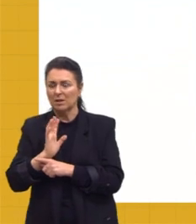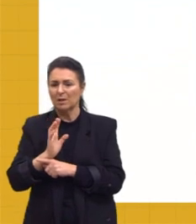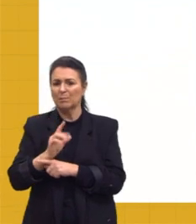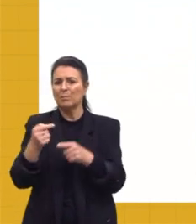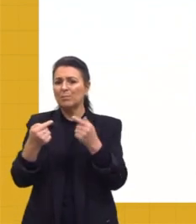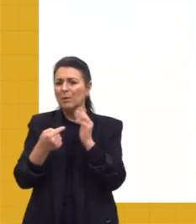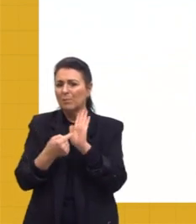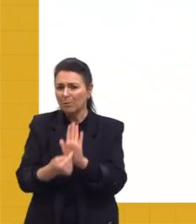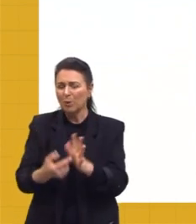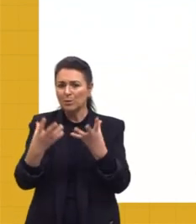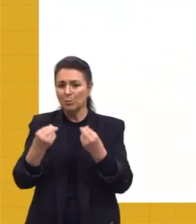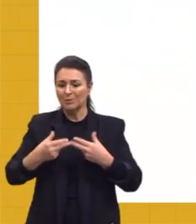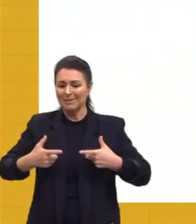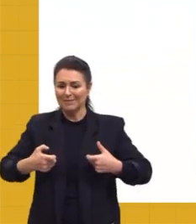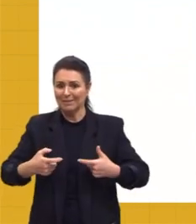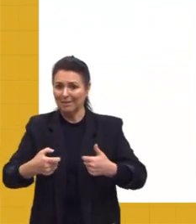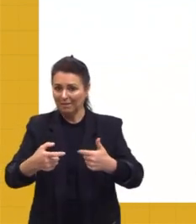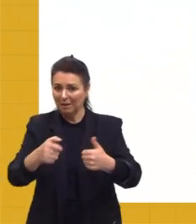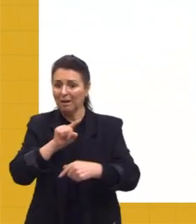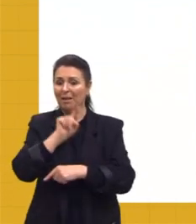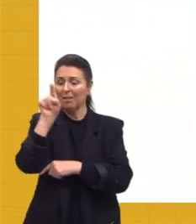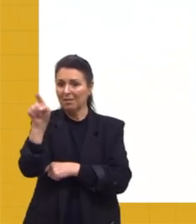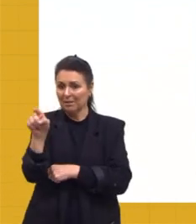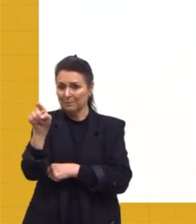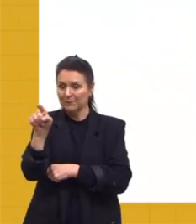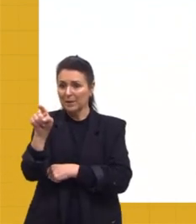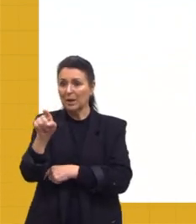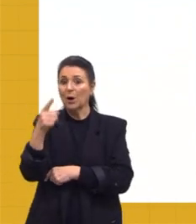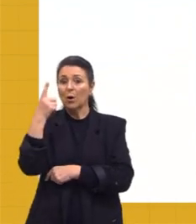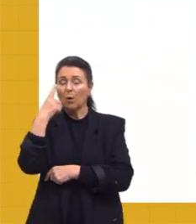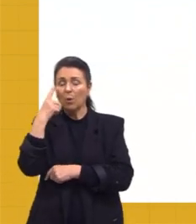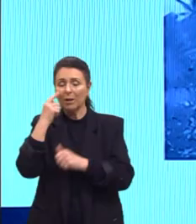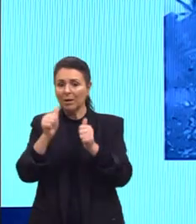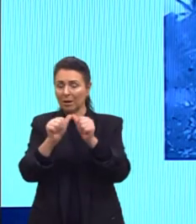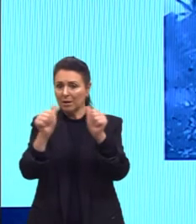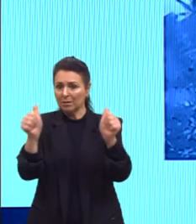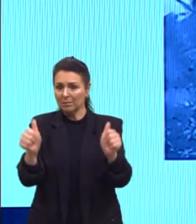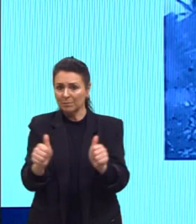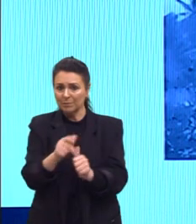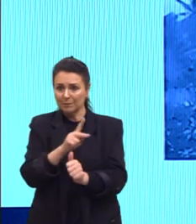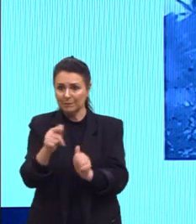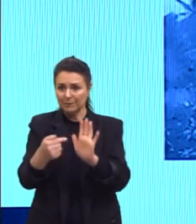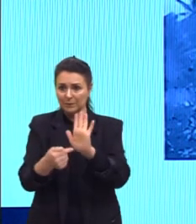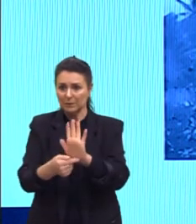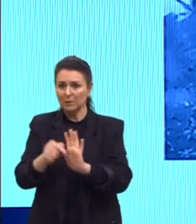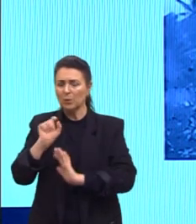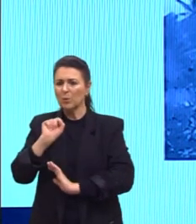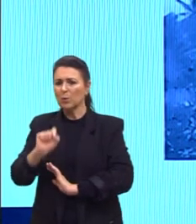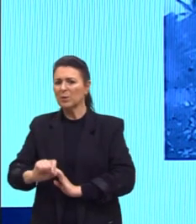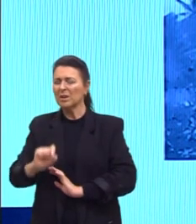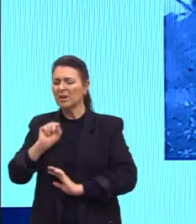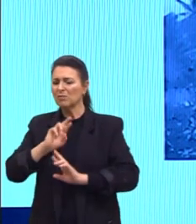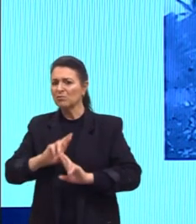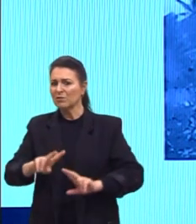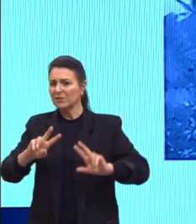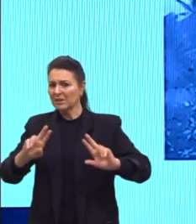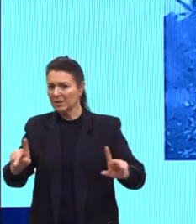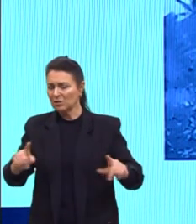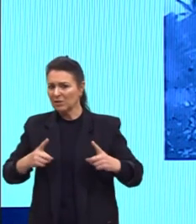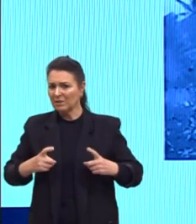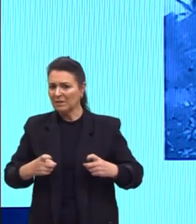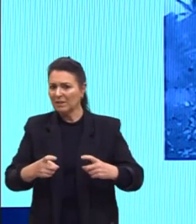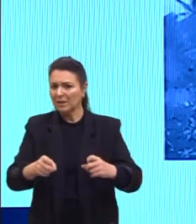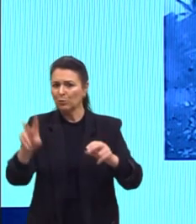essa Guerra do Vietnã e eu trago uma imagem ó o grande diferencial dessa dessa guerra